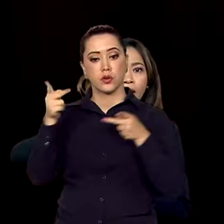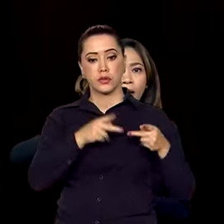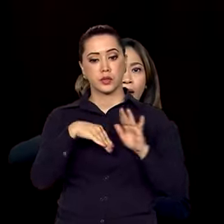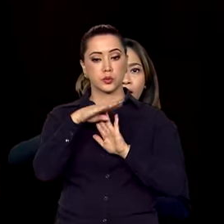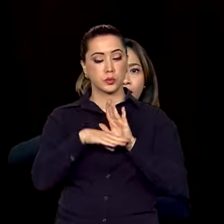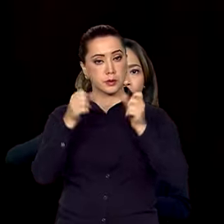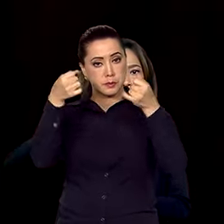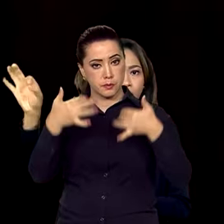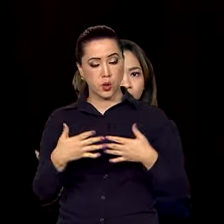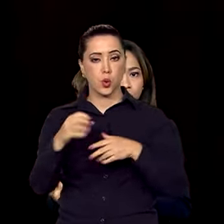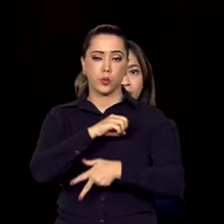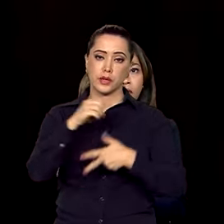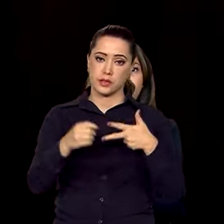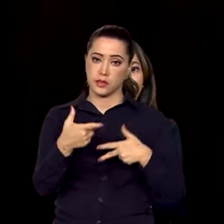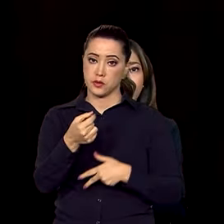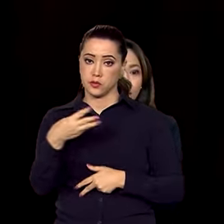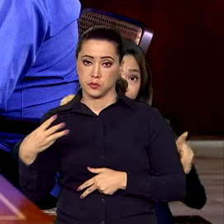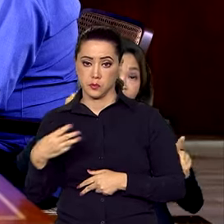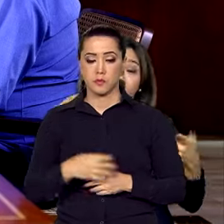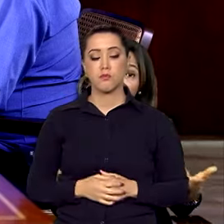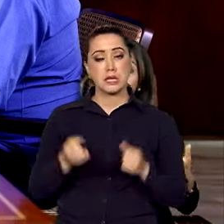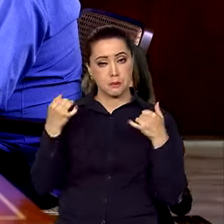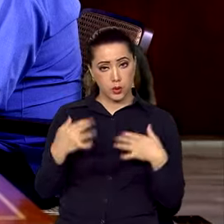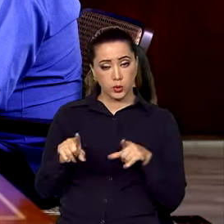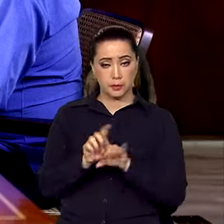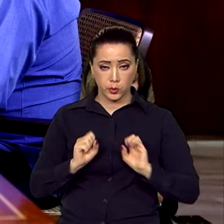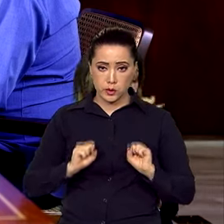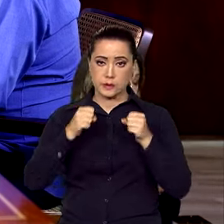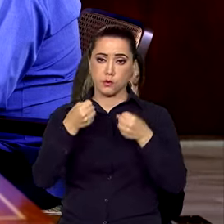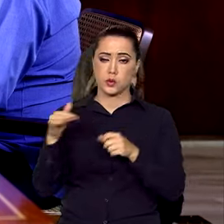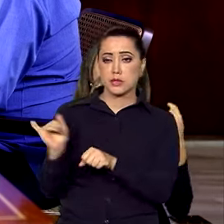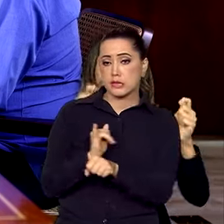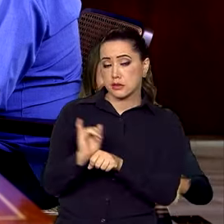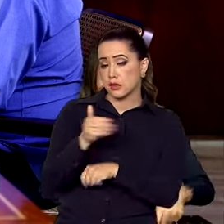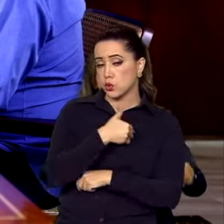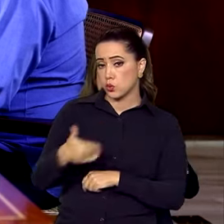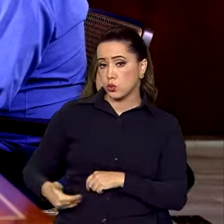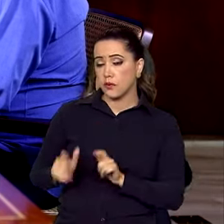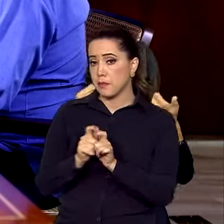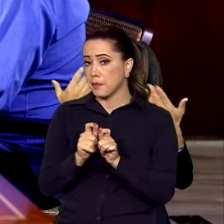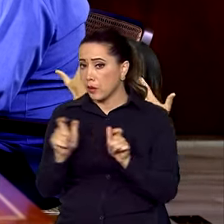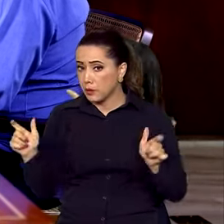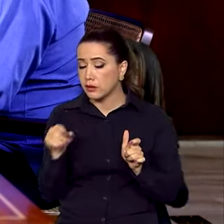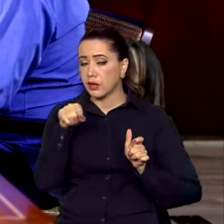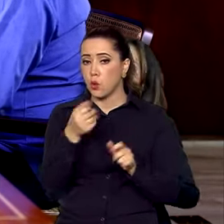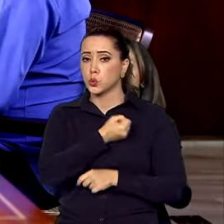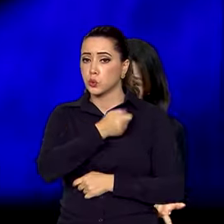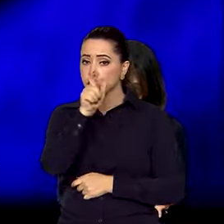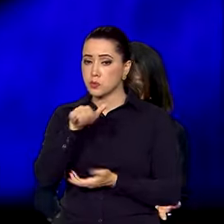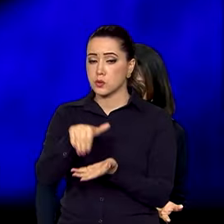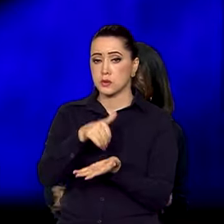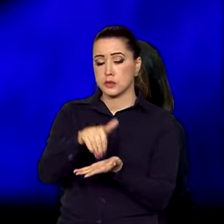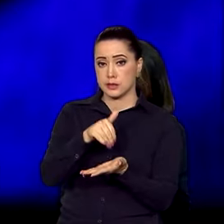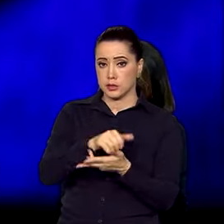fez um balanço do Enem 2023. Falou do esforço e da estratégia do governo para aumentar o número de